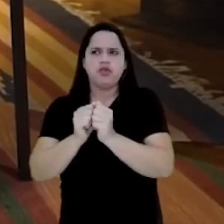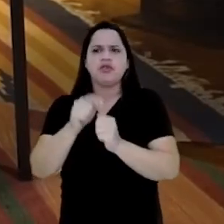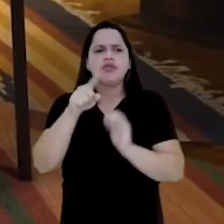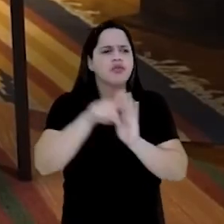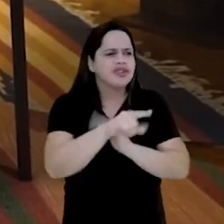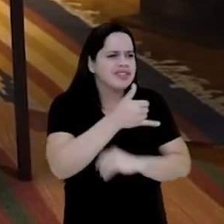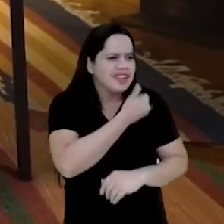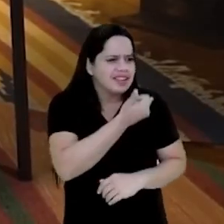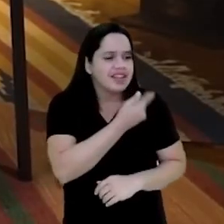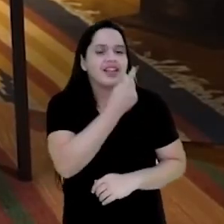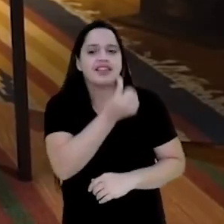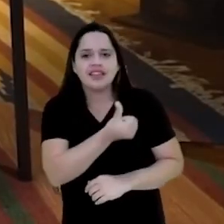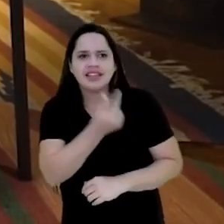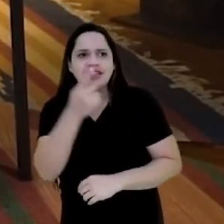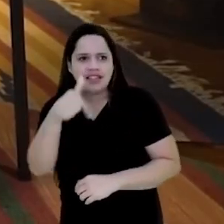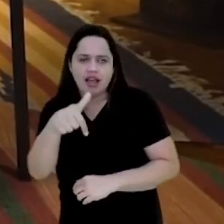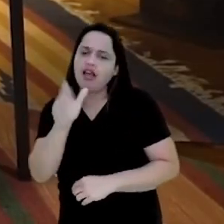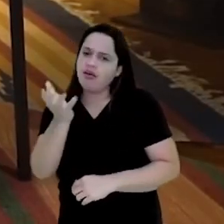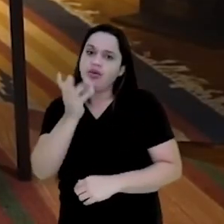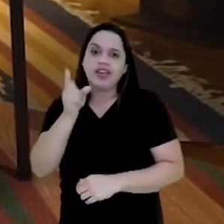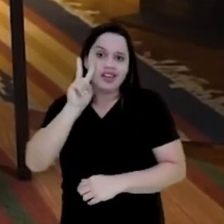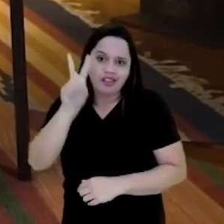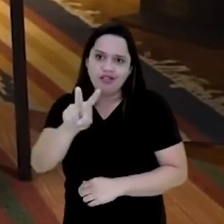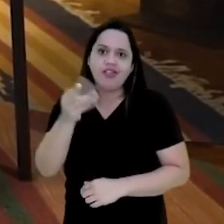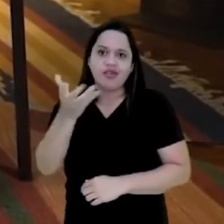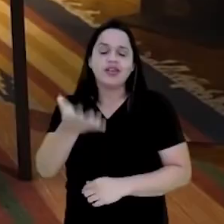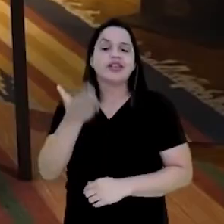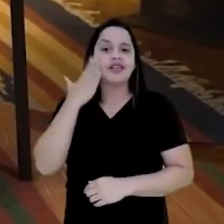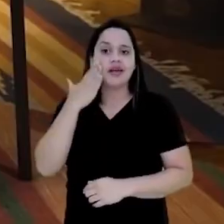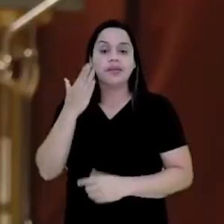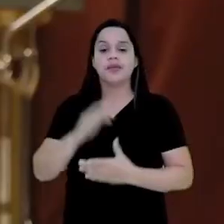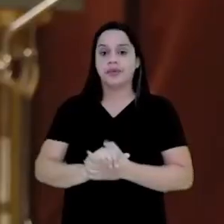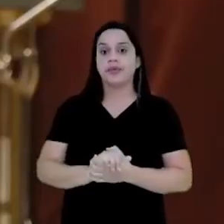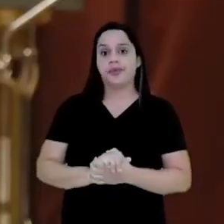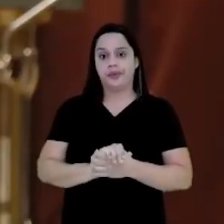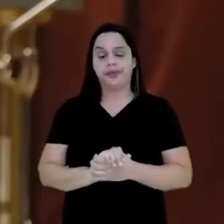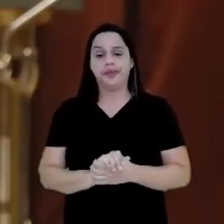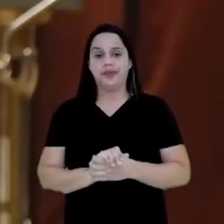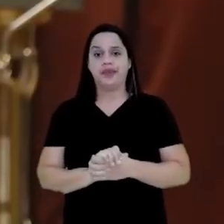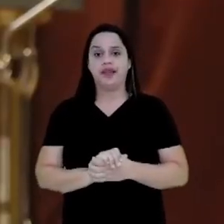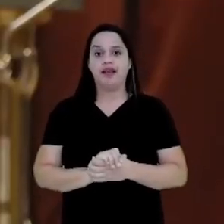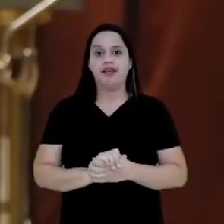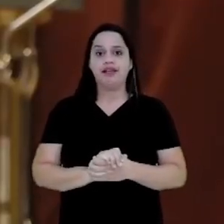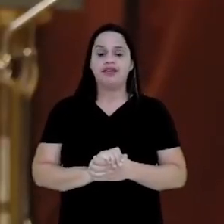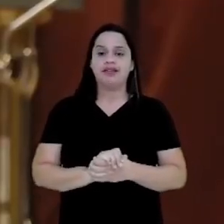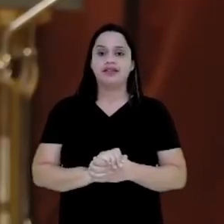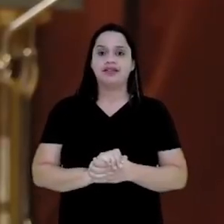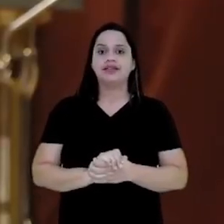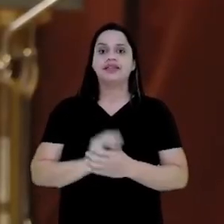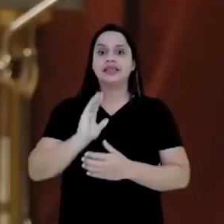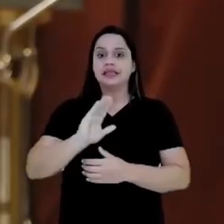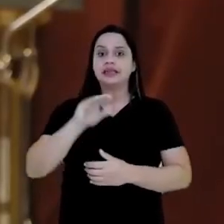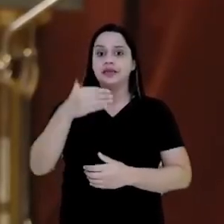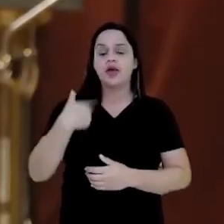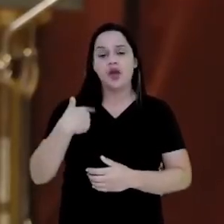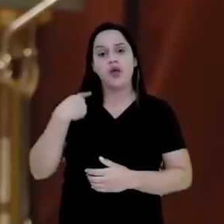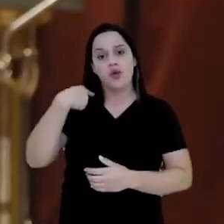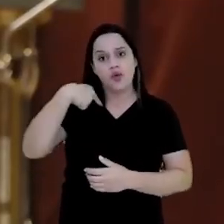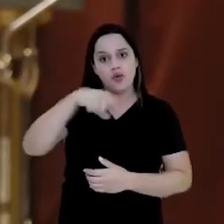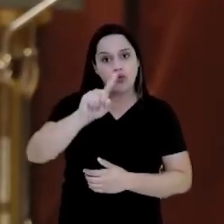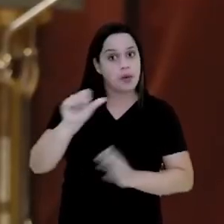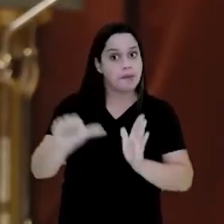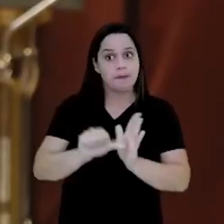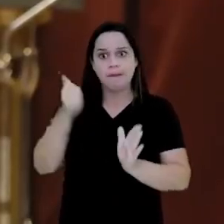16 17 você queria ver exatamente aí quando eu fui